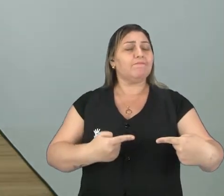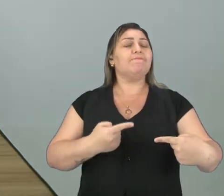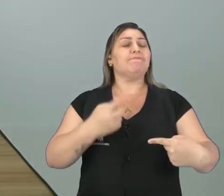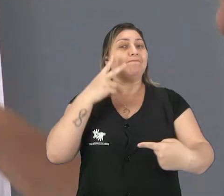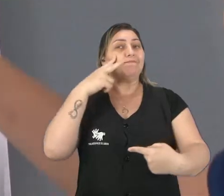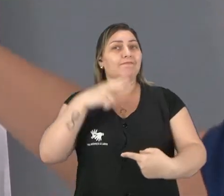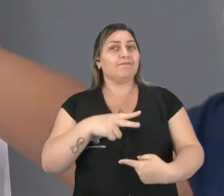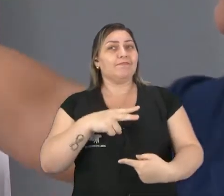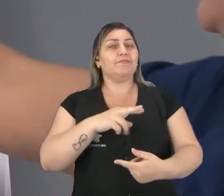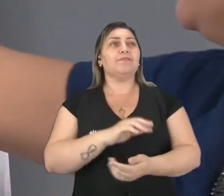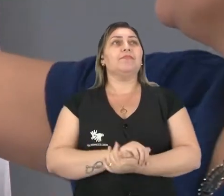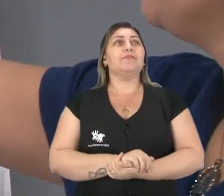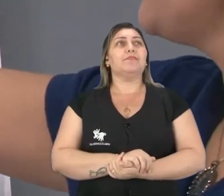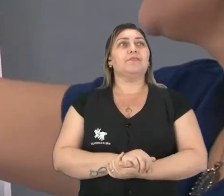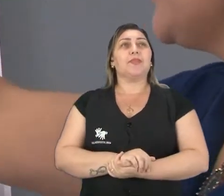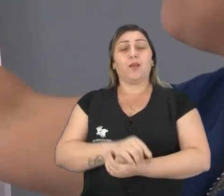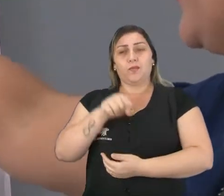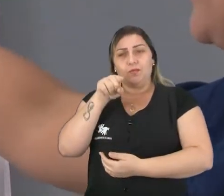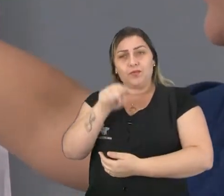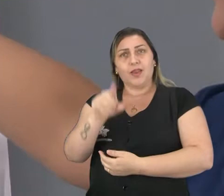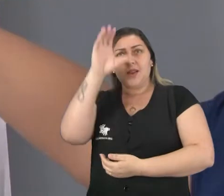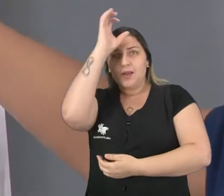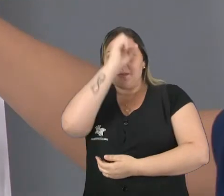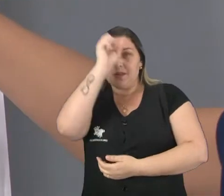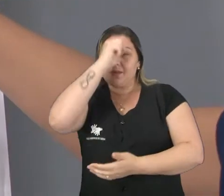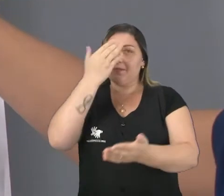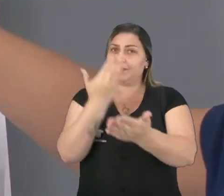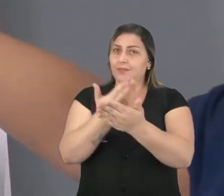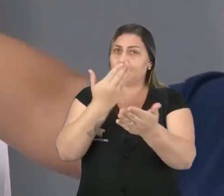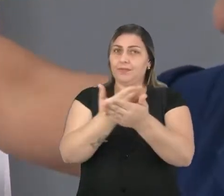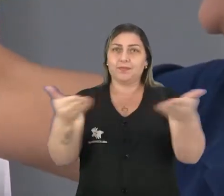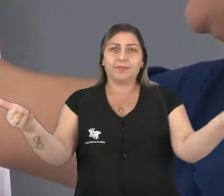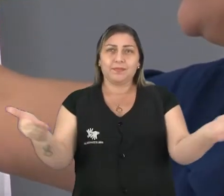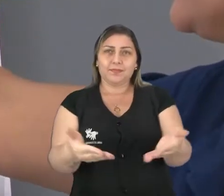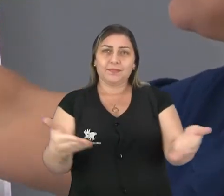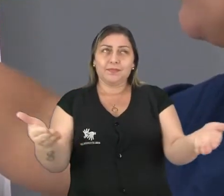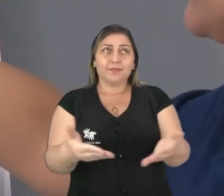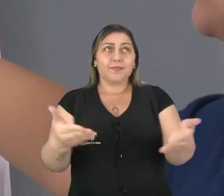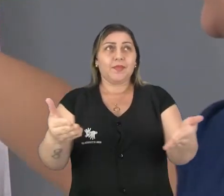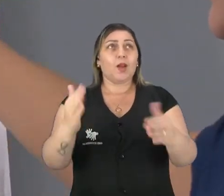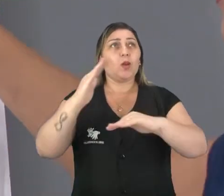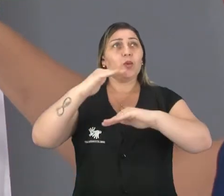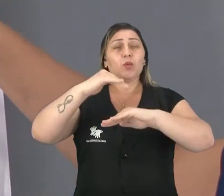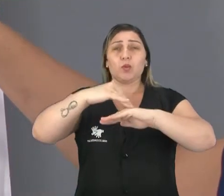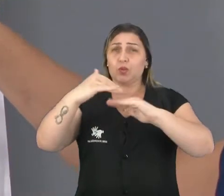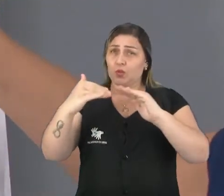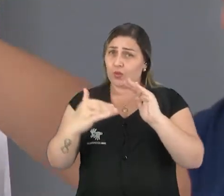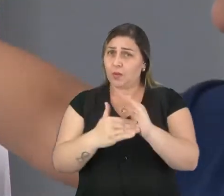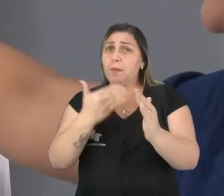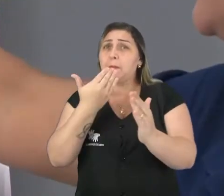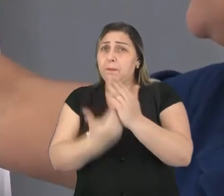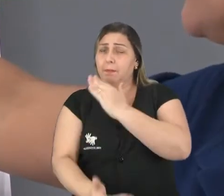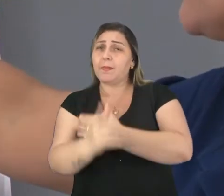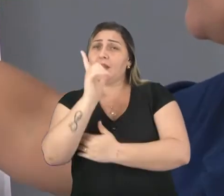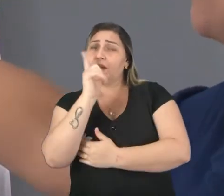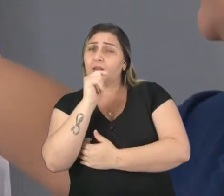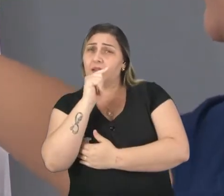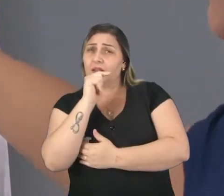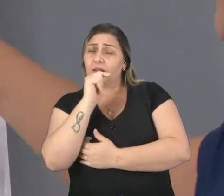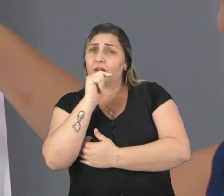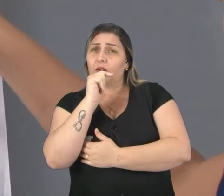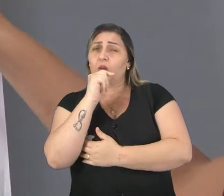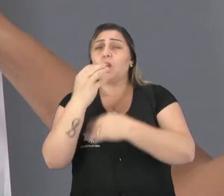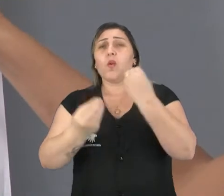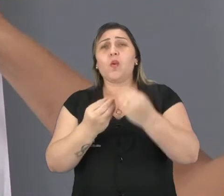Vamos conferir. Você aprendeu na aula de hoje que todo mundo gasta água,